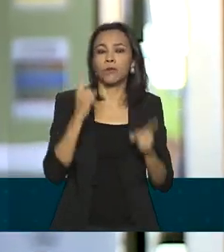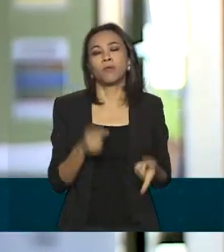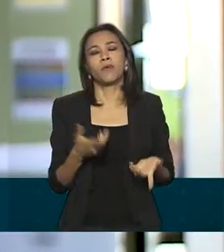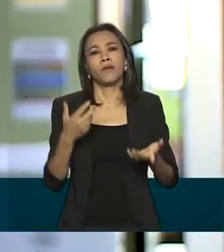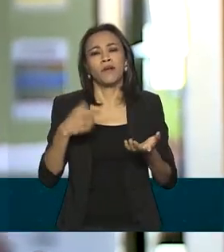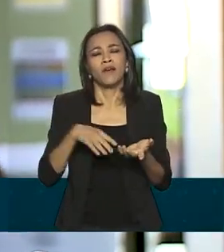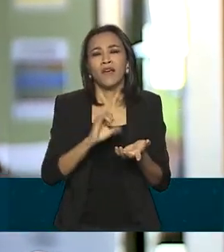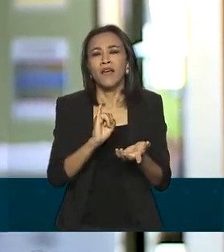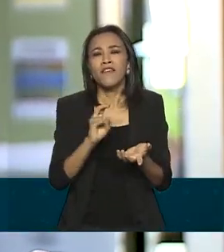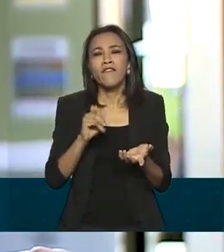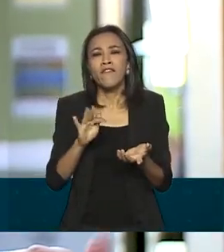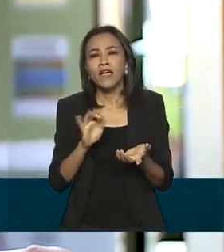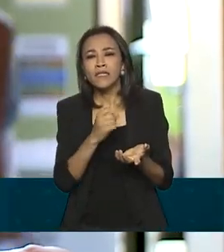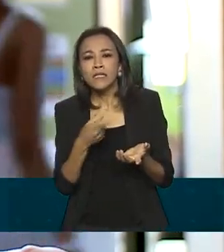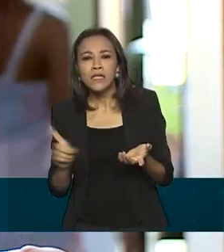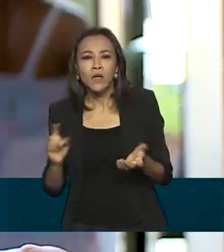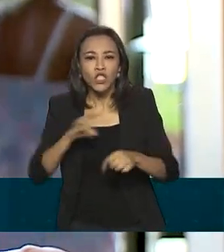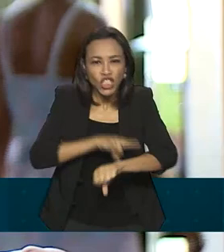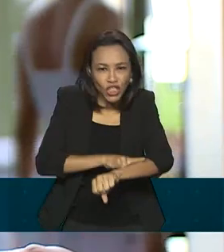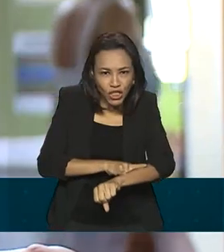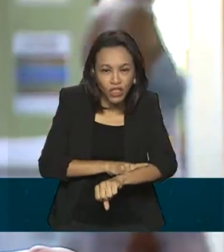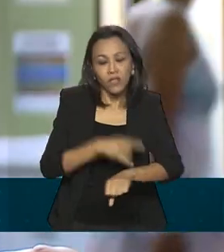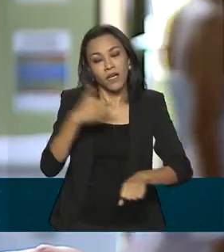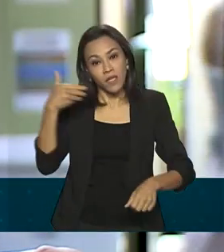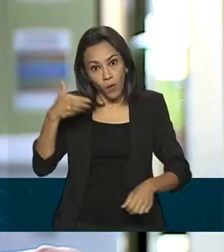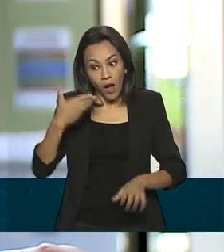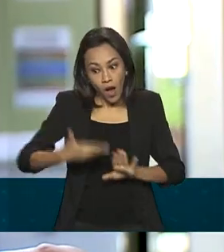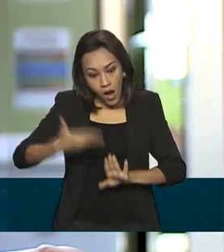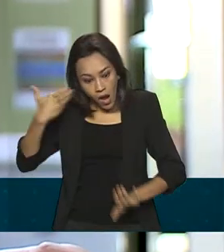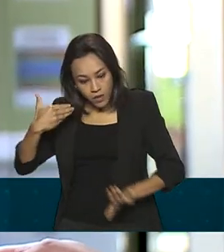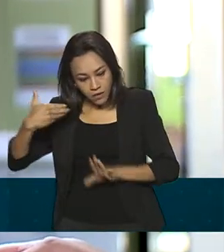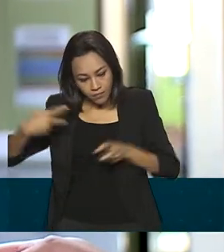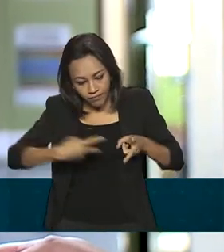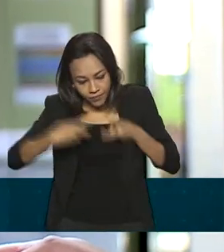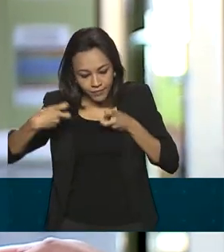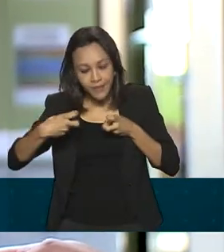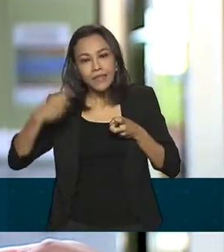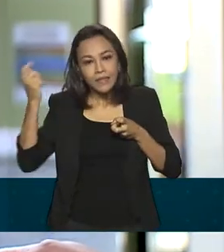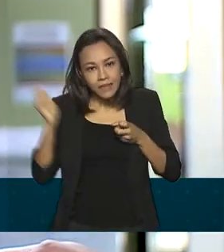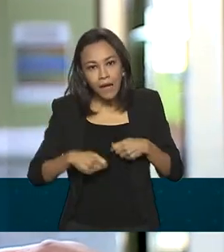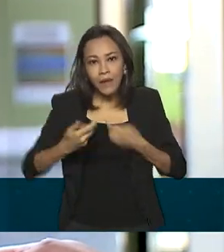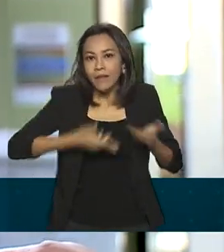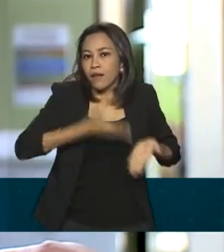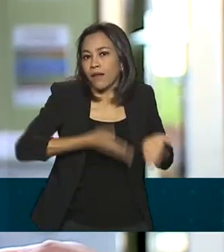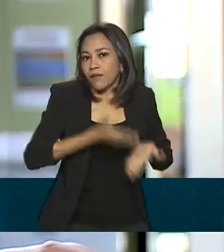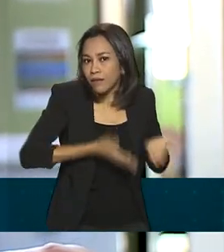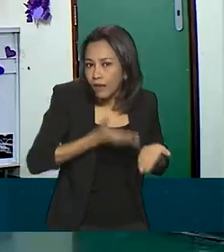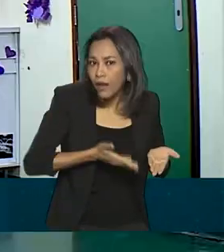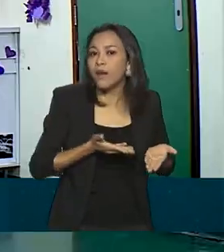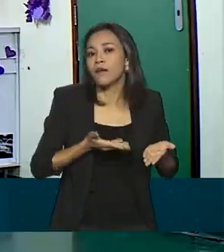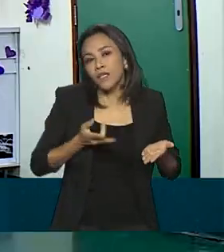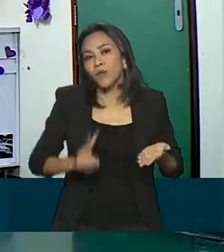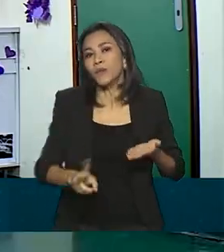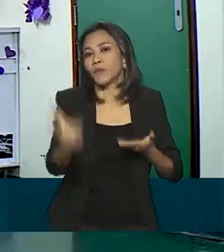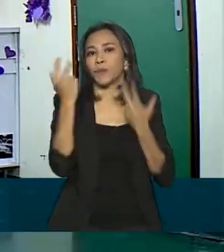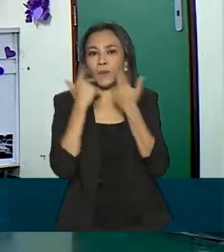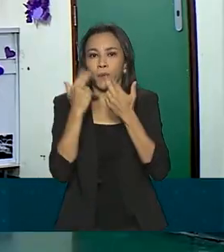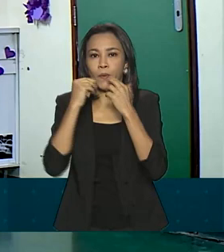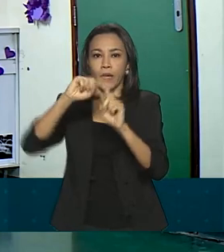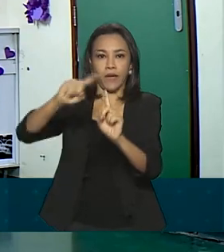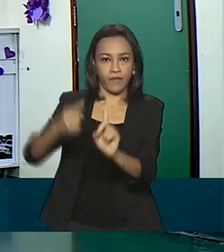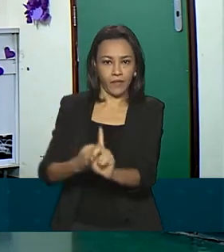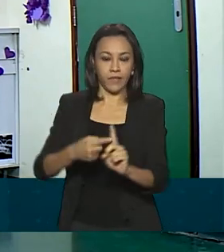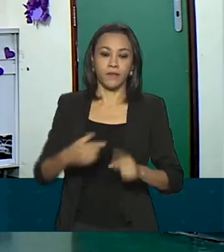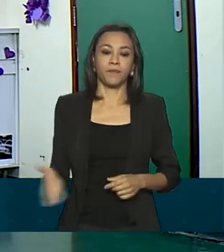forma adequada, essa mulher vai conseguir levar sua gravidez a mais tempo a chegar ao termo. O Novembro